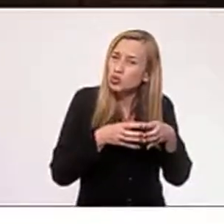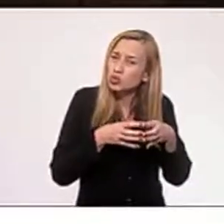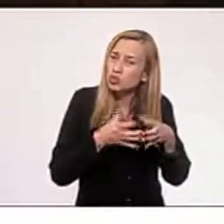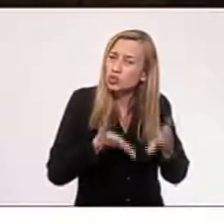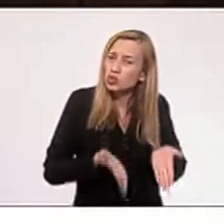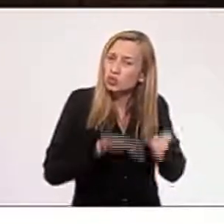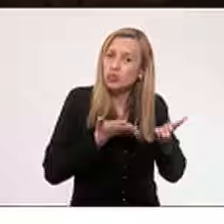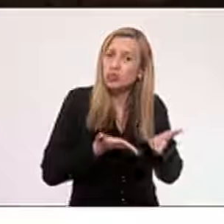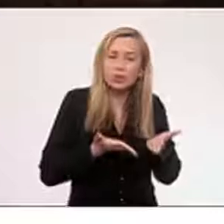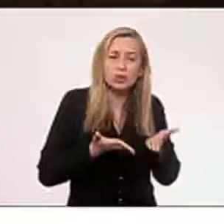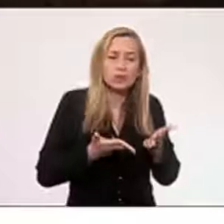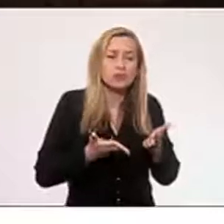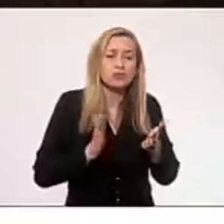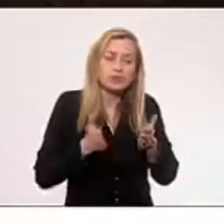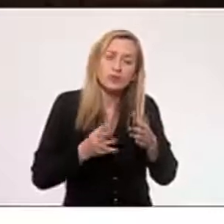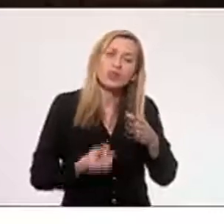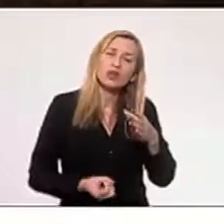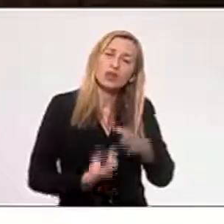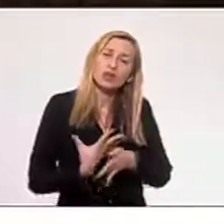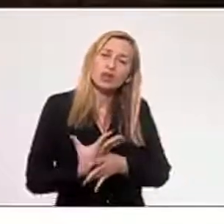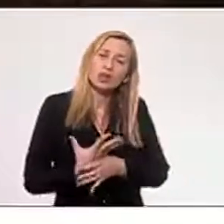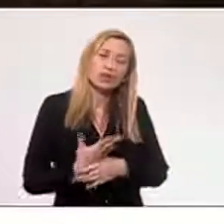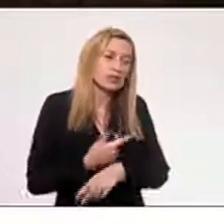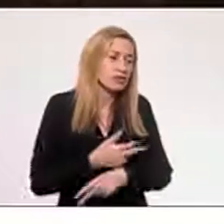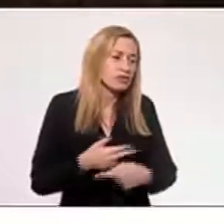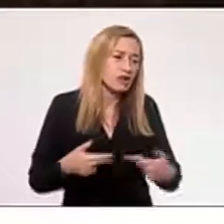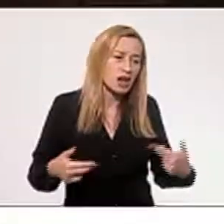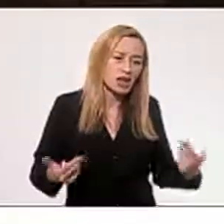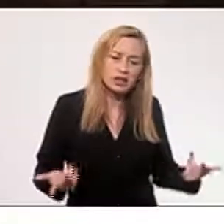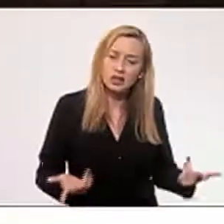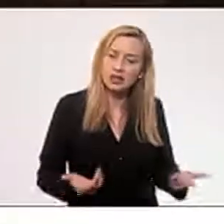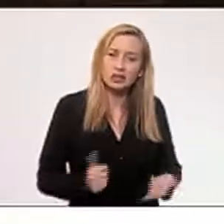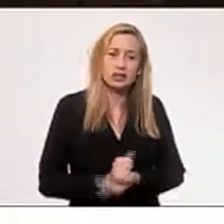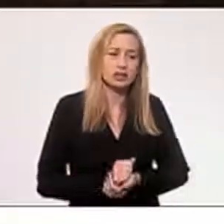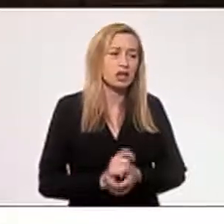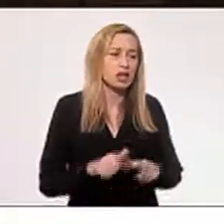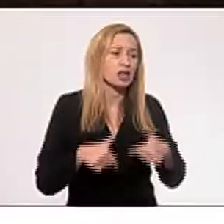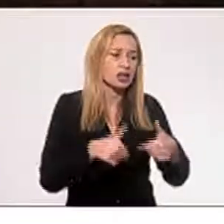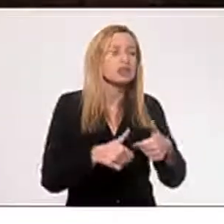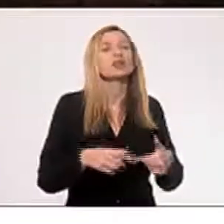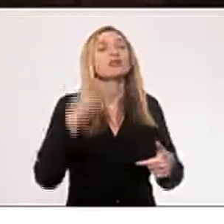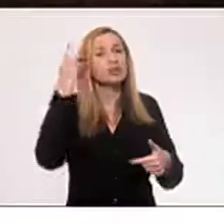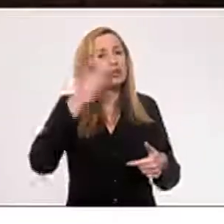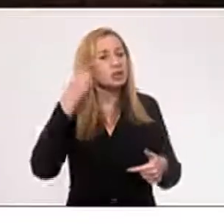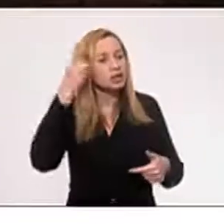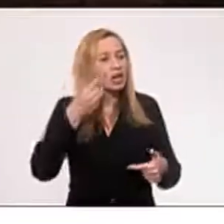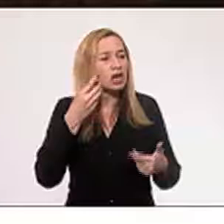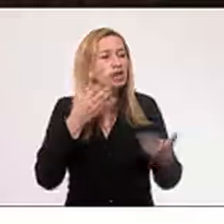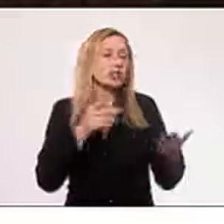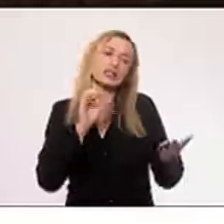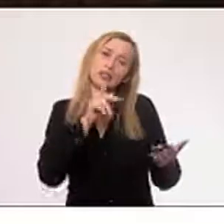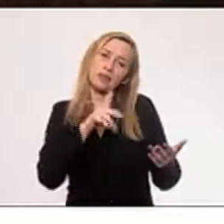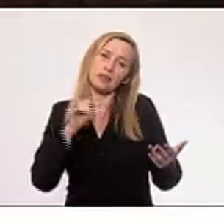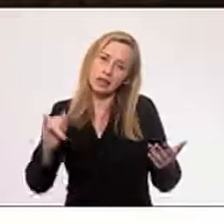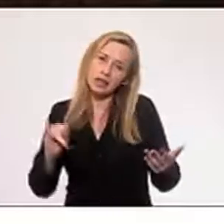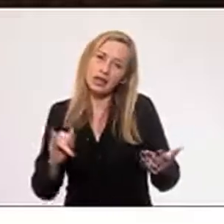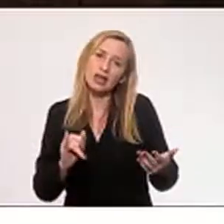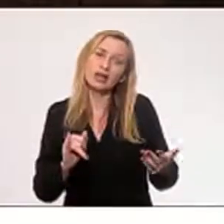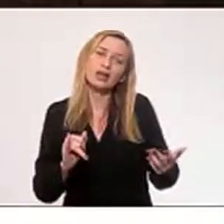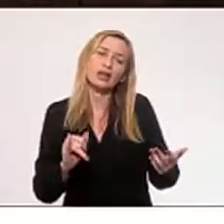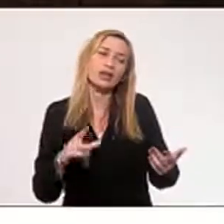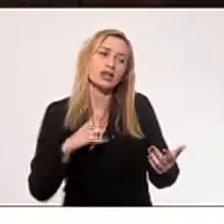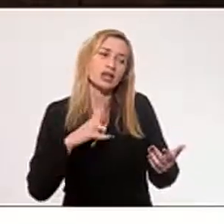curso, em andamento, das quais participa, inclusive, o deputado proponente da CPI, que